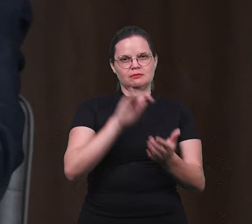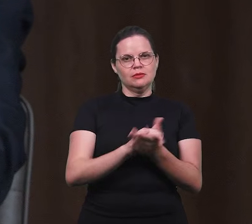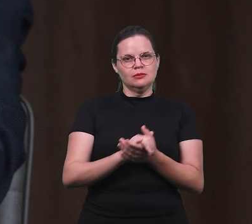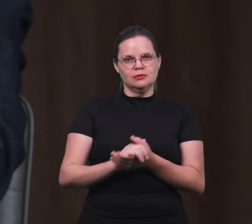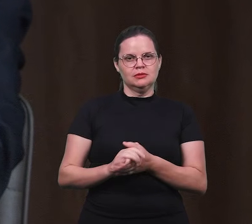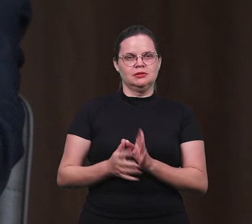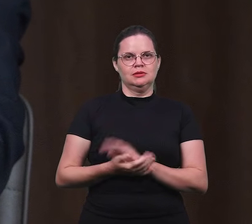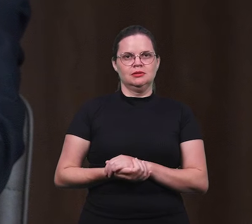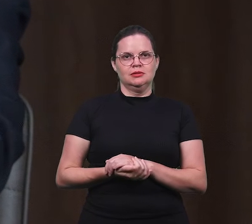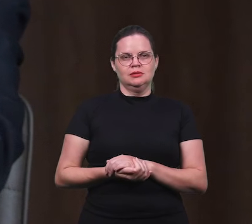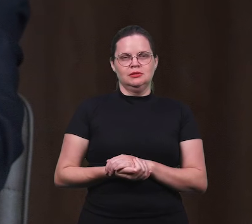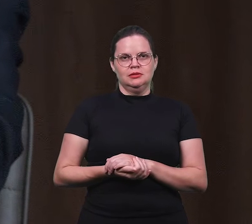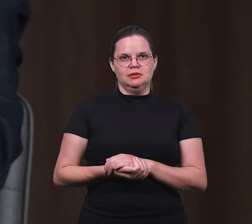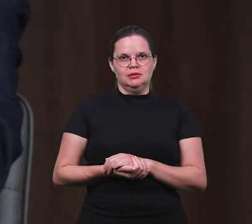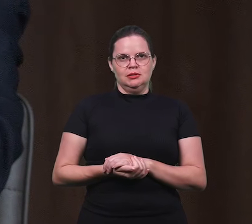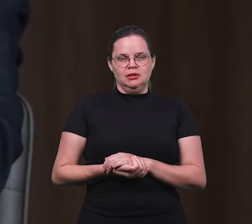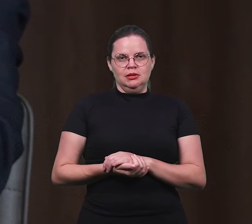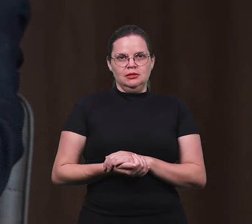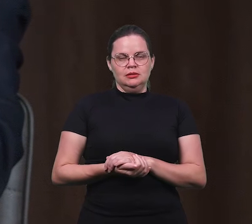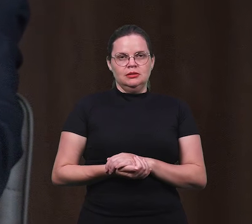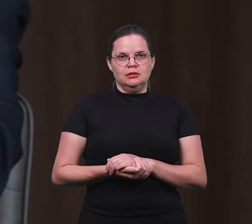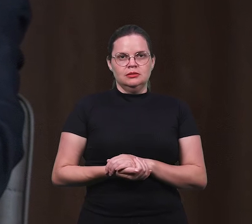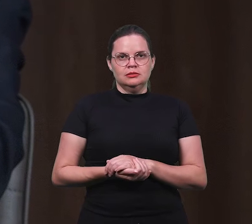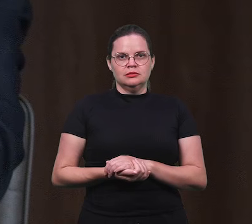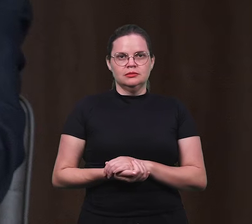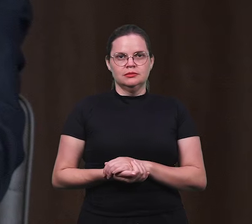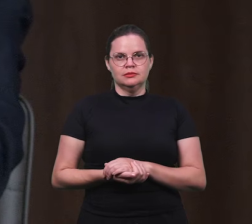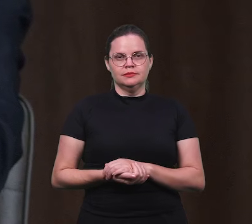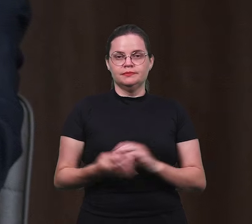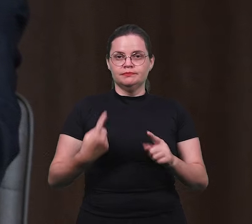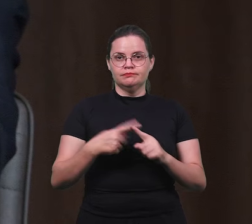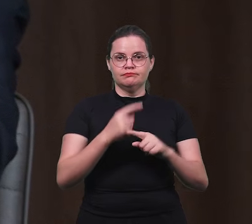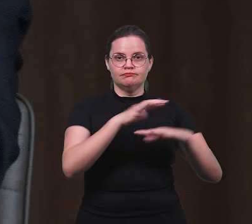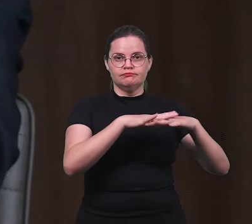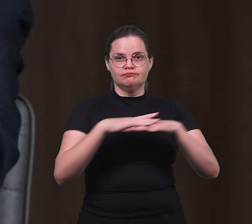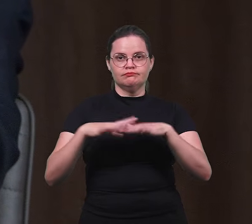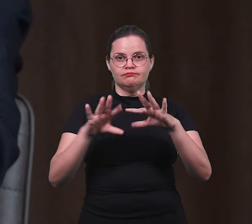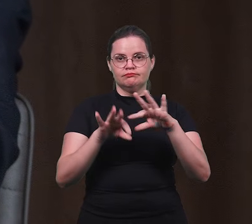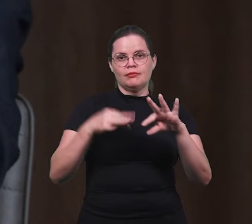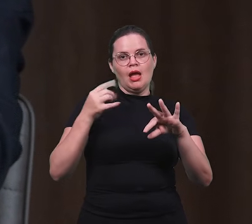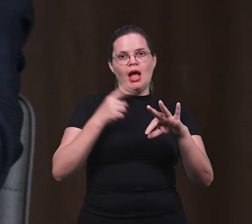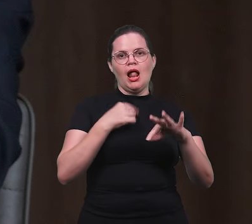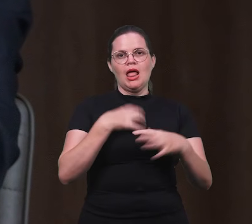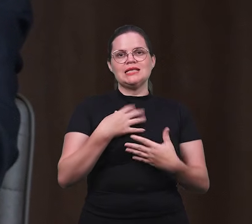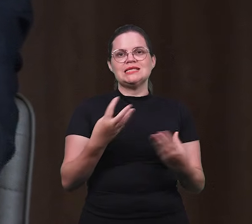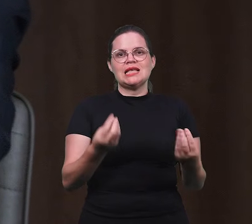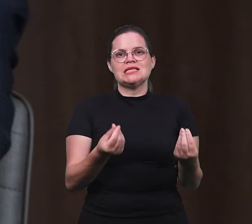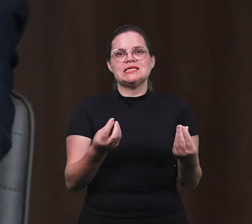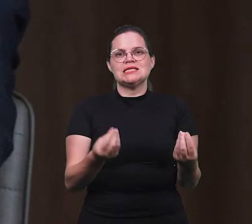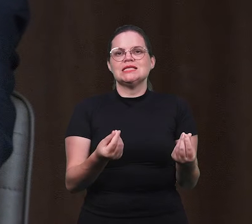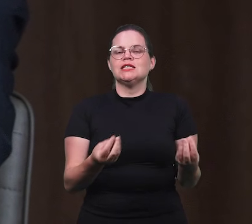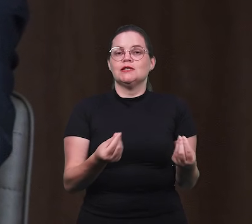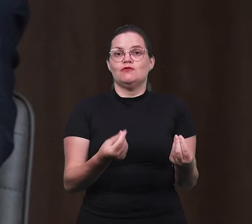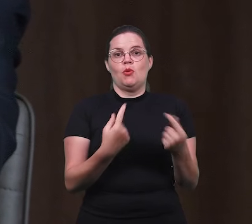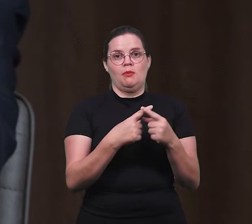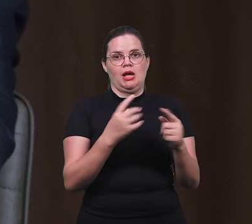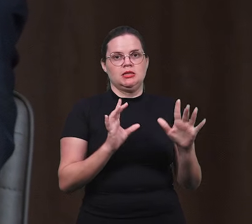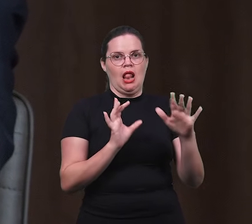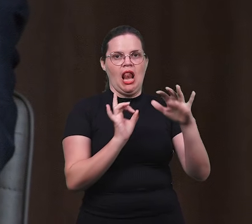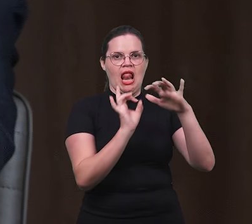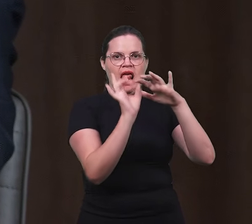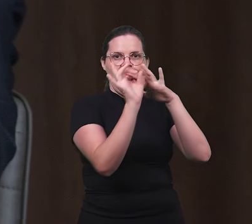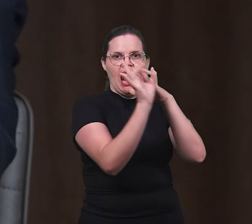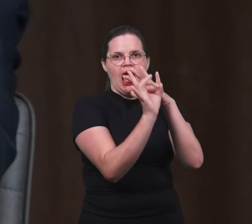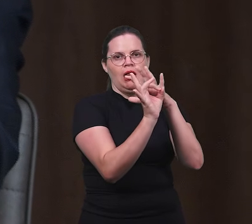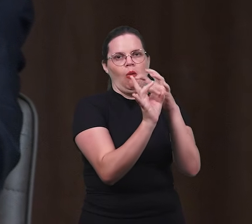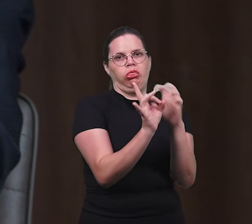né, da mulher, porque a videira, né, a vinha, ela é muito sensível, a praga, uma geada, é